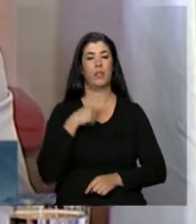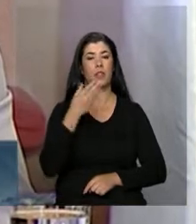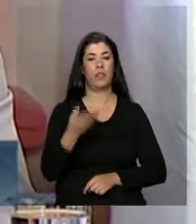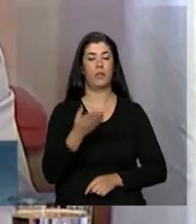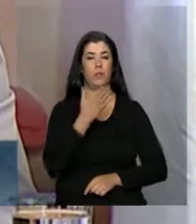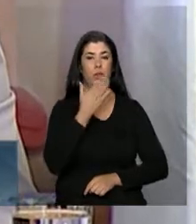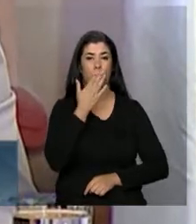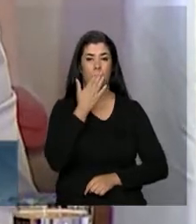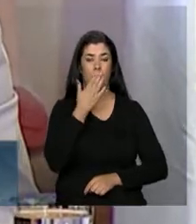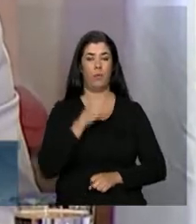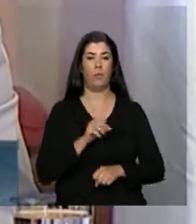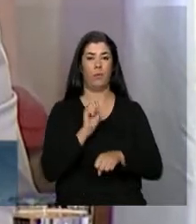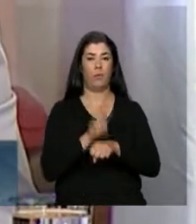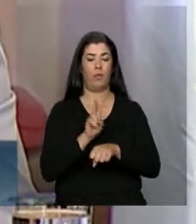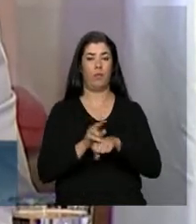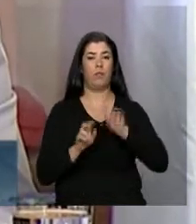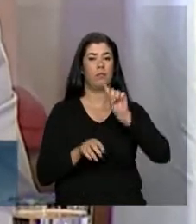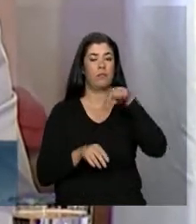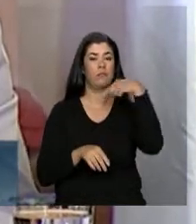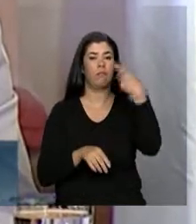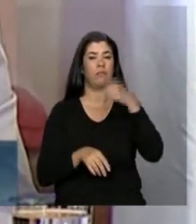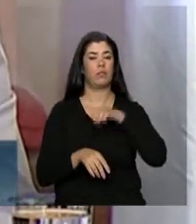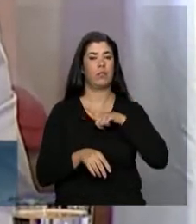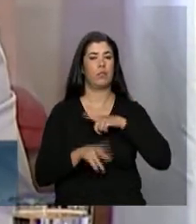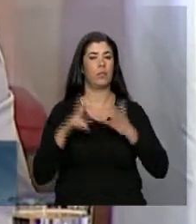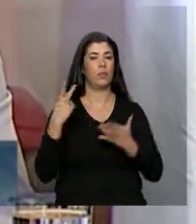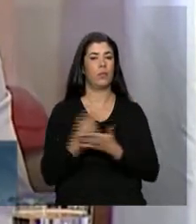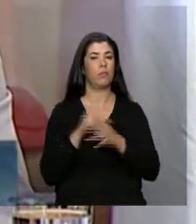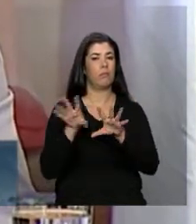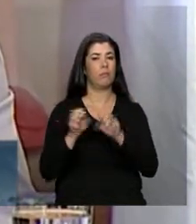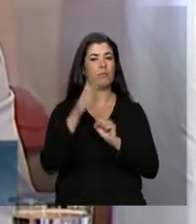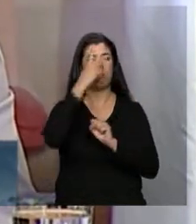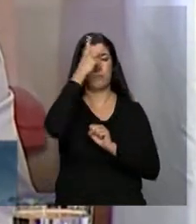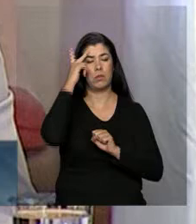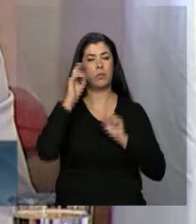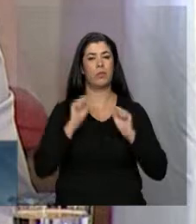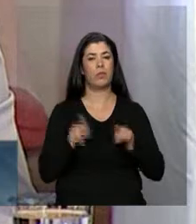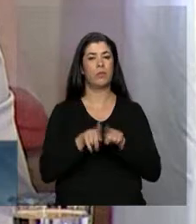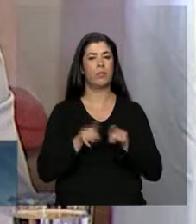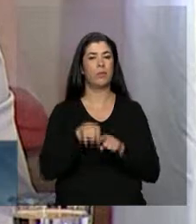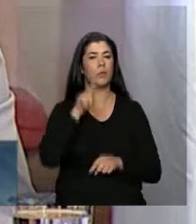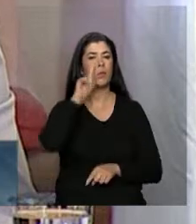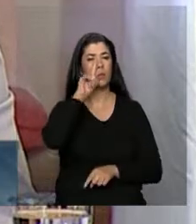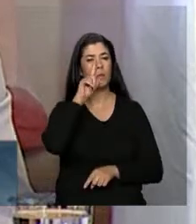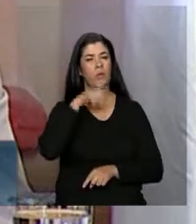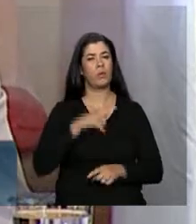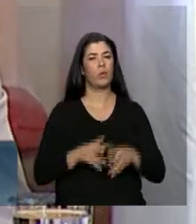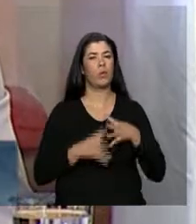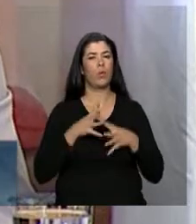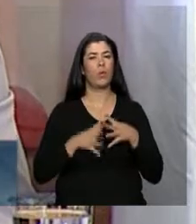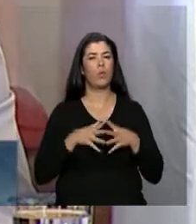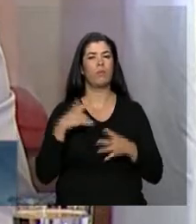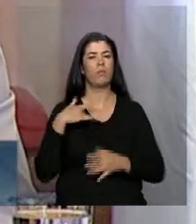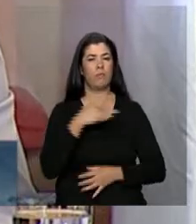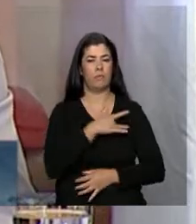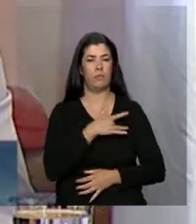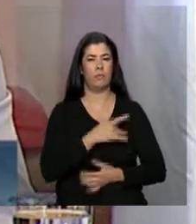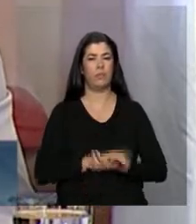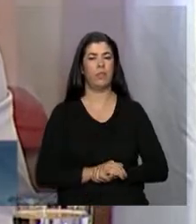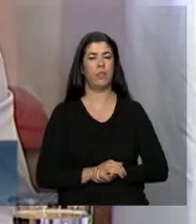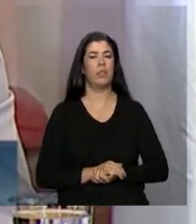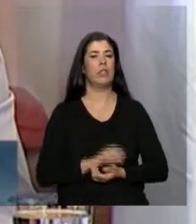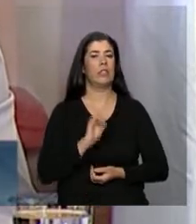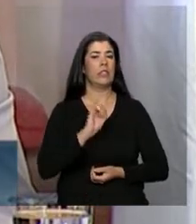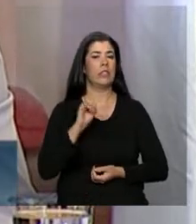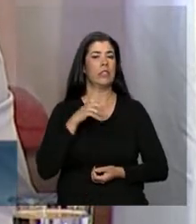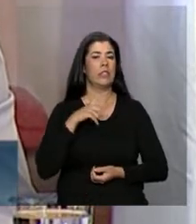vírus que pode, depois de ter acometido a pessoa, ela pode ter um risco elevado de ter complicações. Se estima,